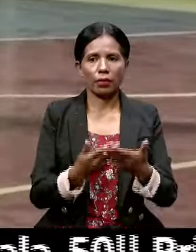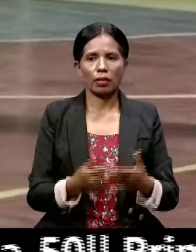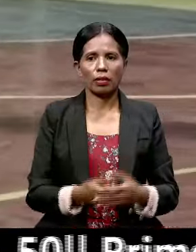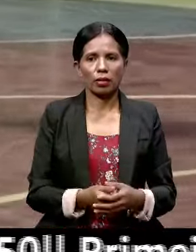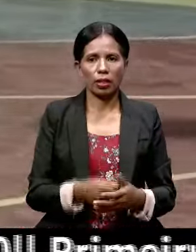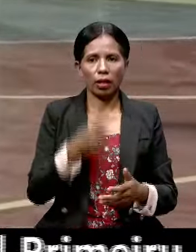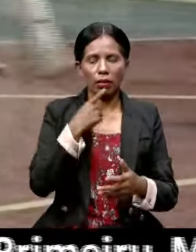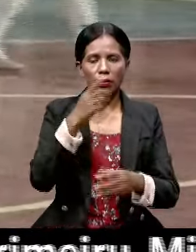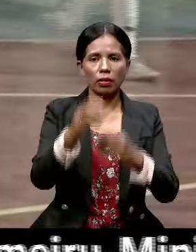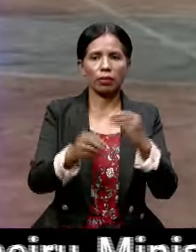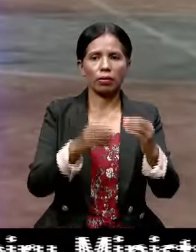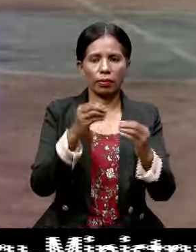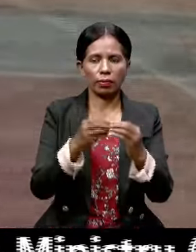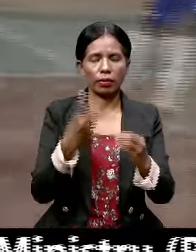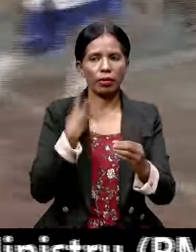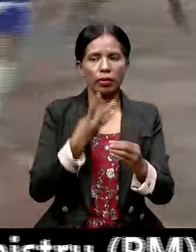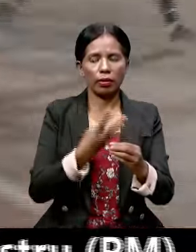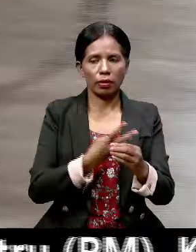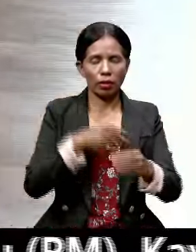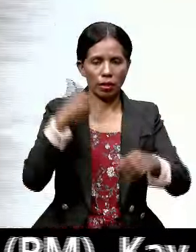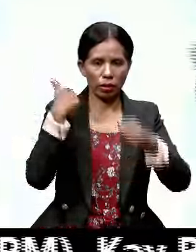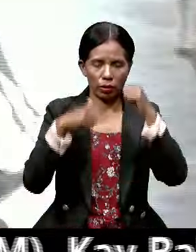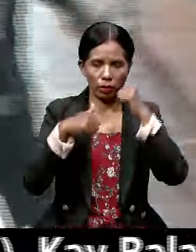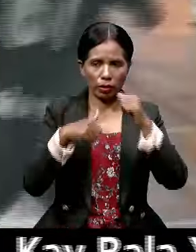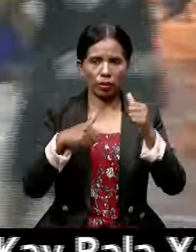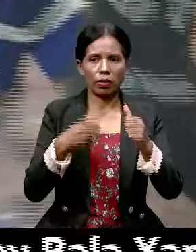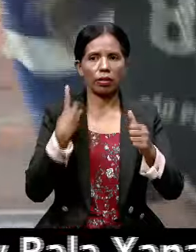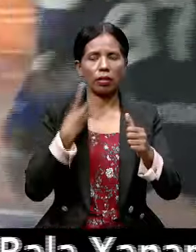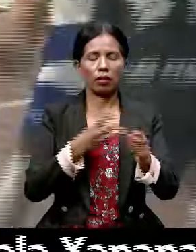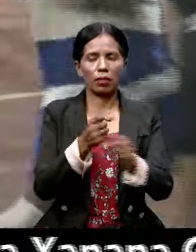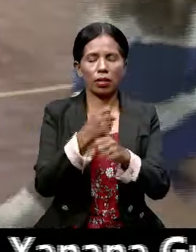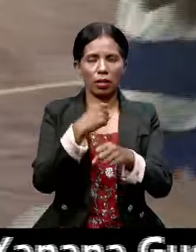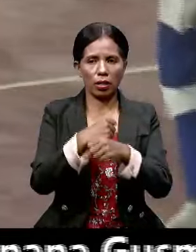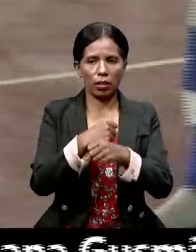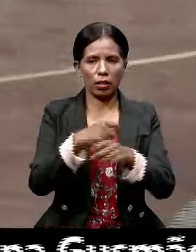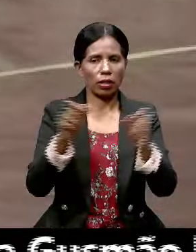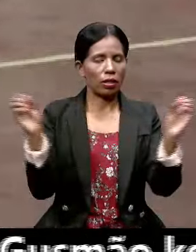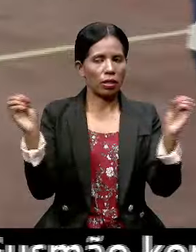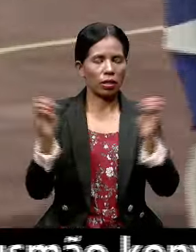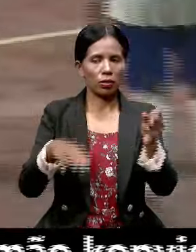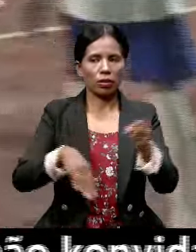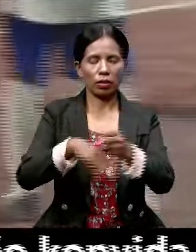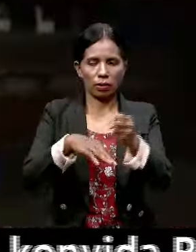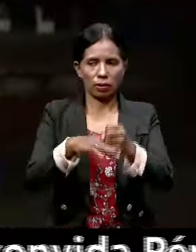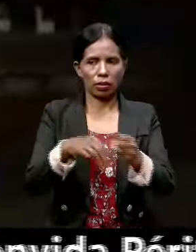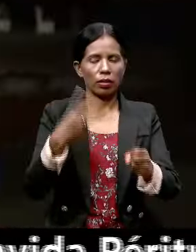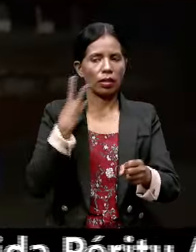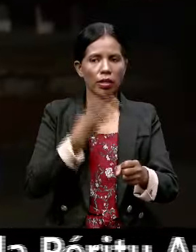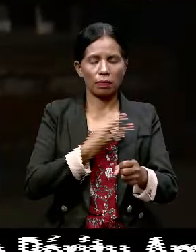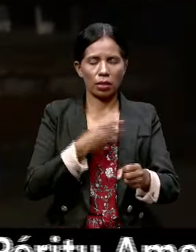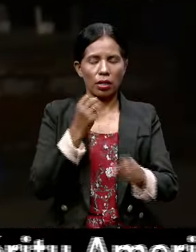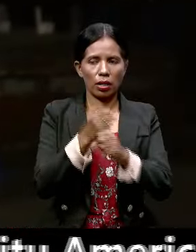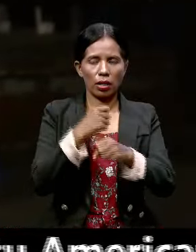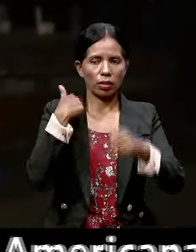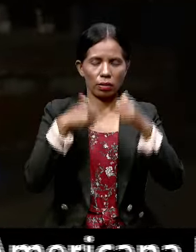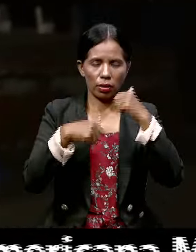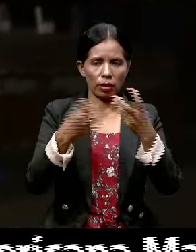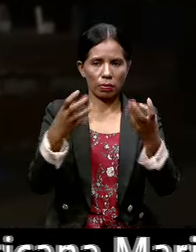Atu dia net kata amenia aktividade ne bemak ame halau durante ne laos de futsal. Ya aktividade barak